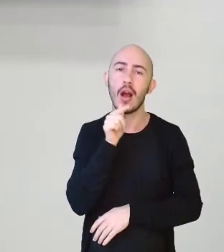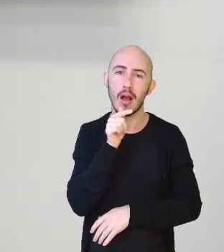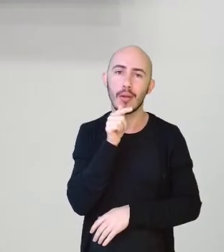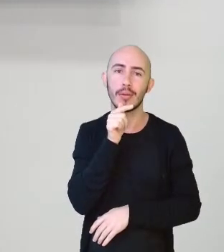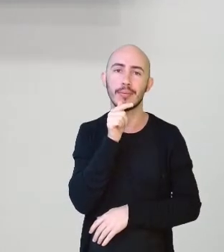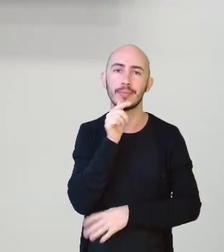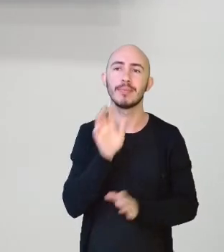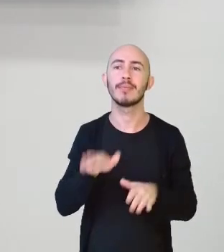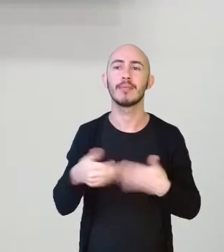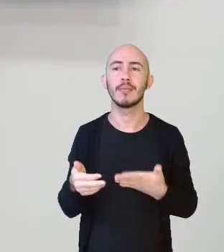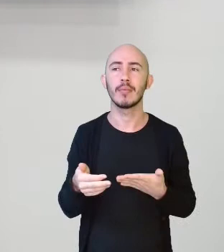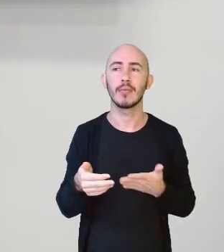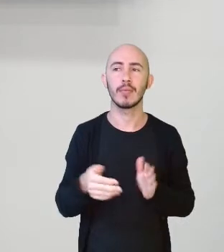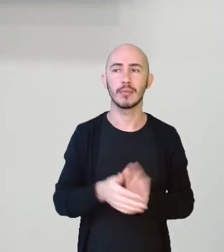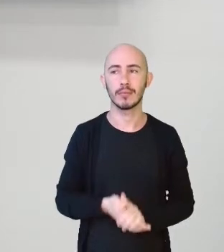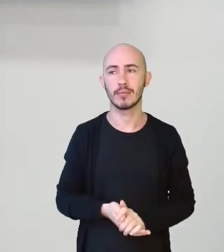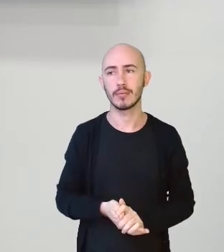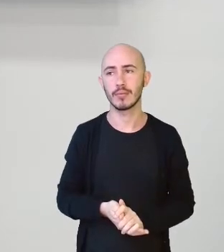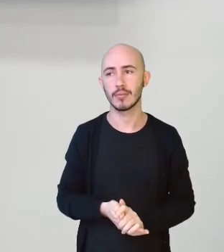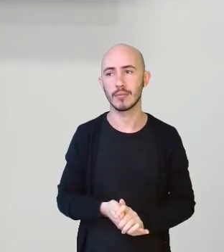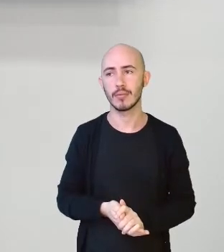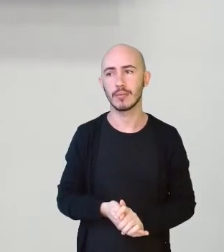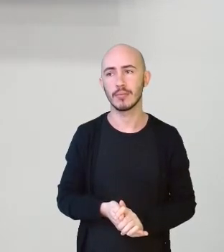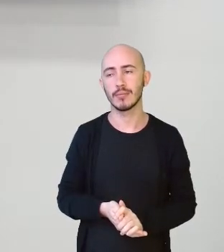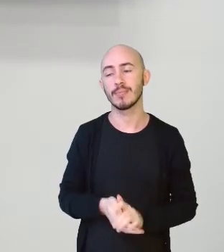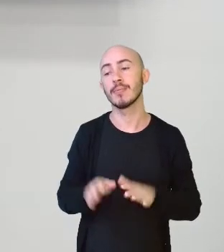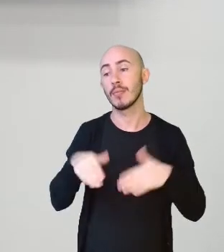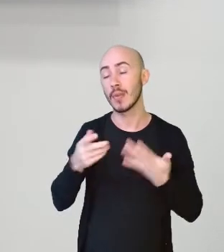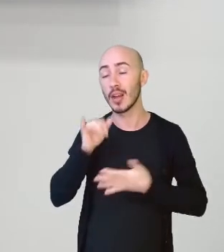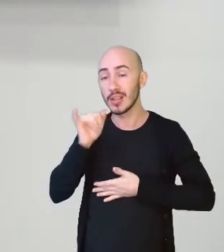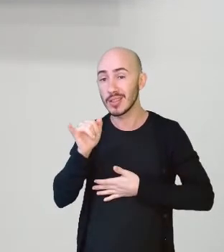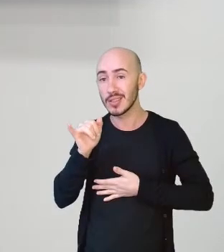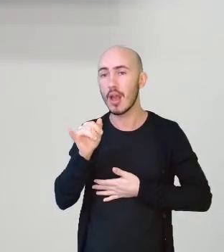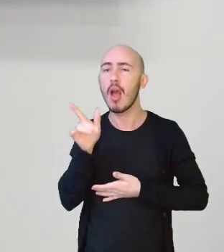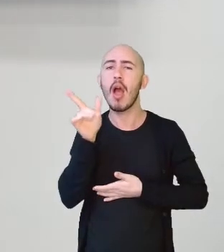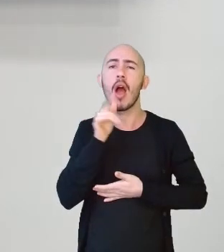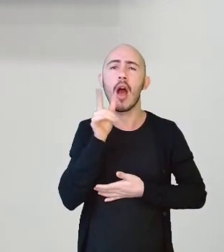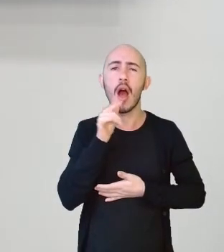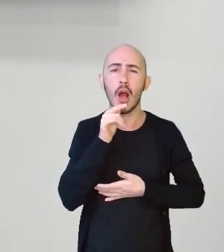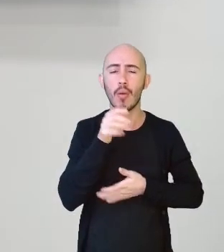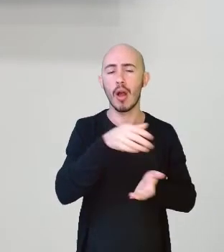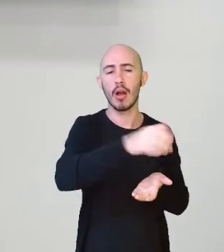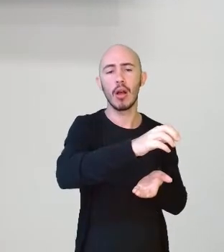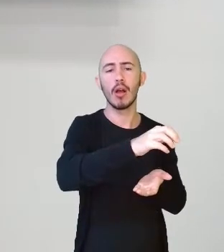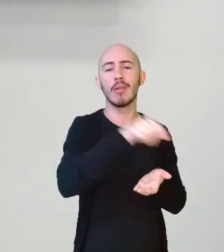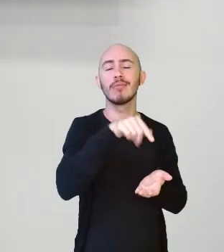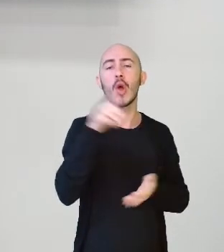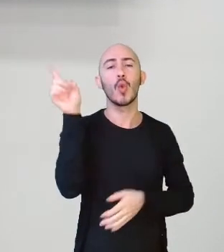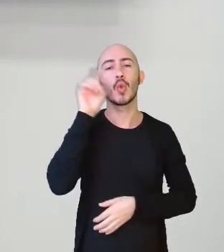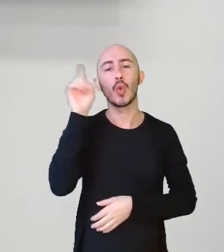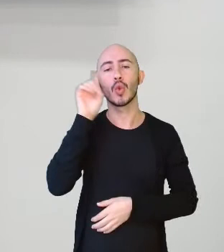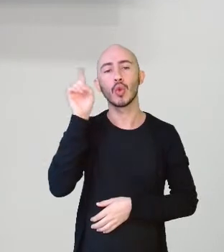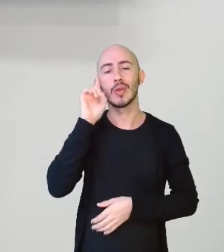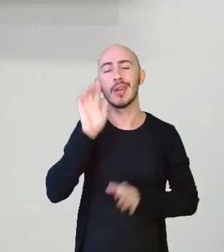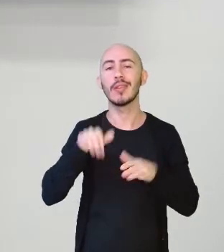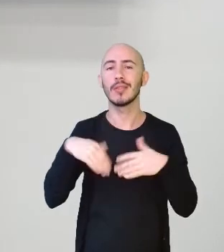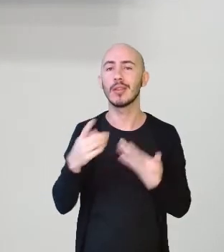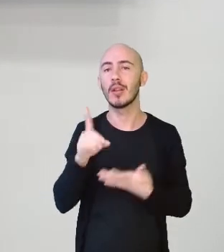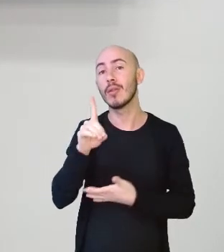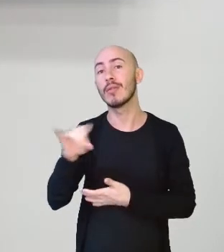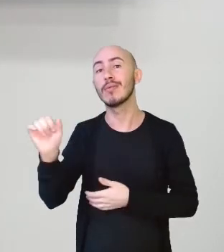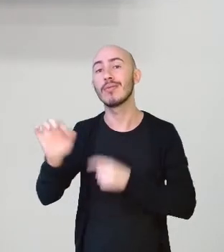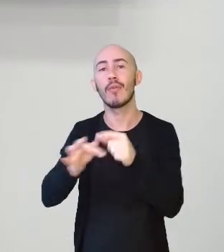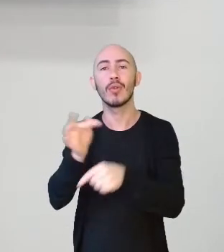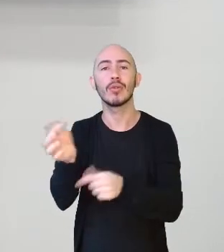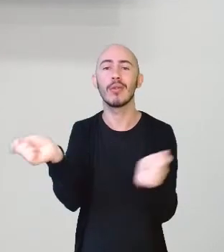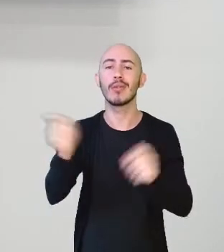bairro estão com níveis reduzidos. Então, se tiver água na torneira todos os dias, vai chegar um momento que não vai ter dia nenhum.